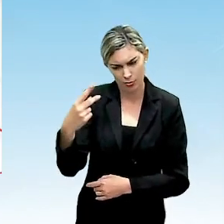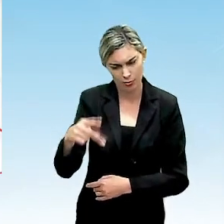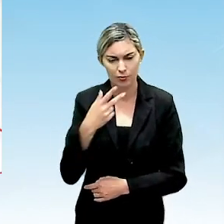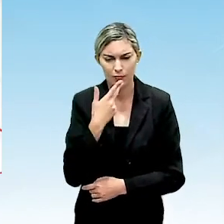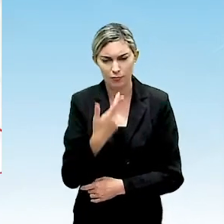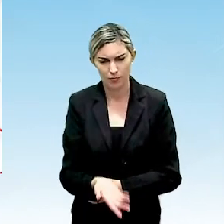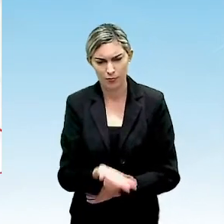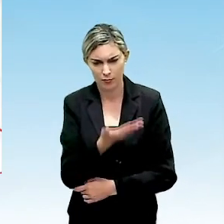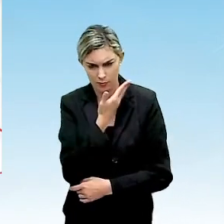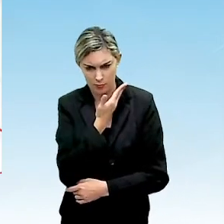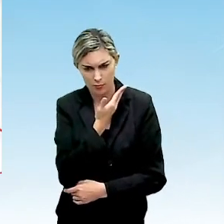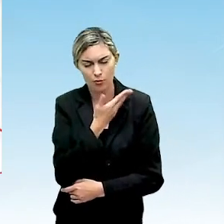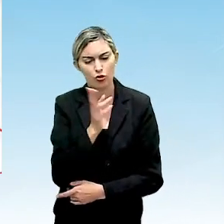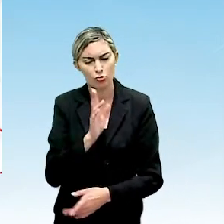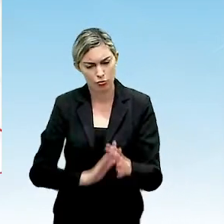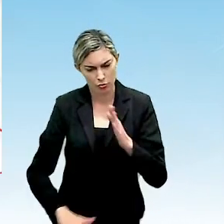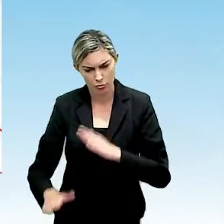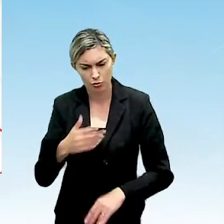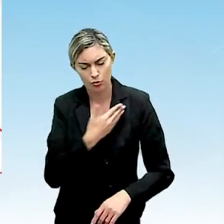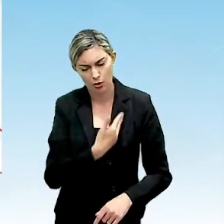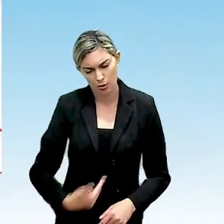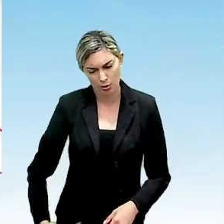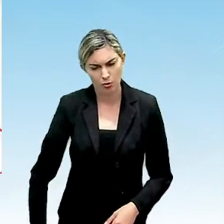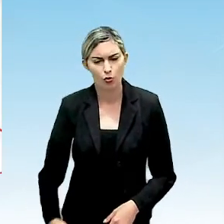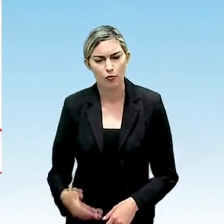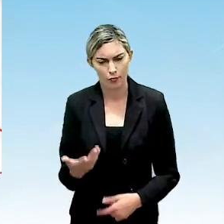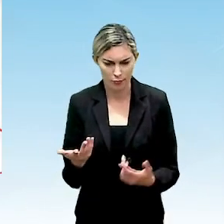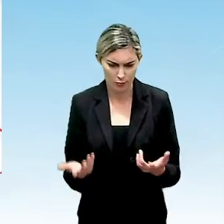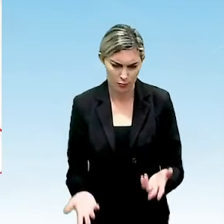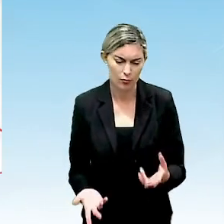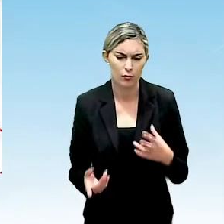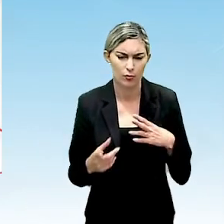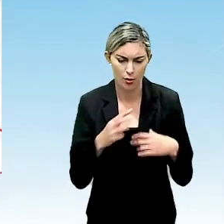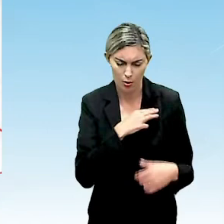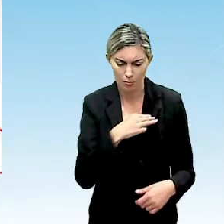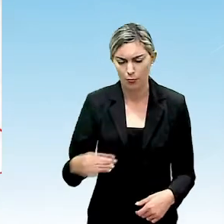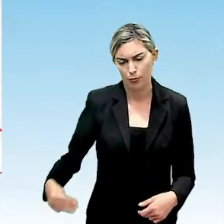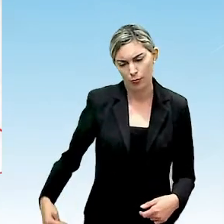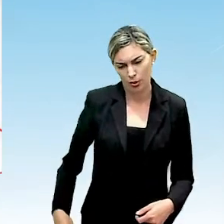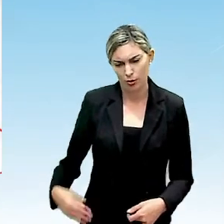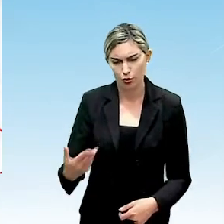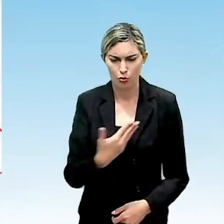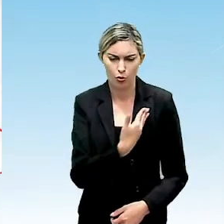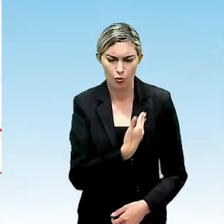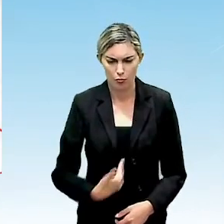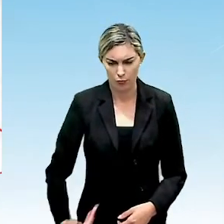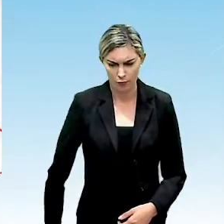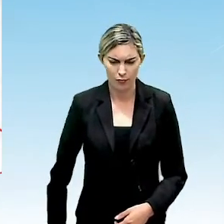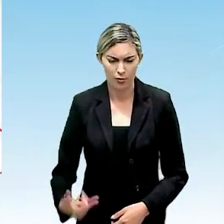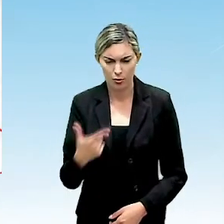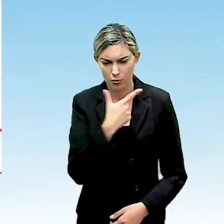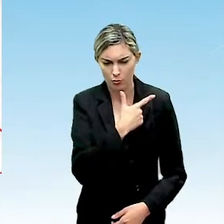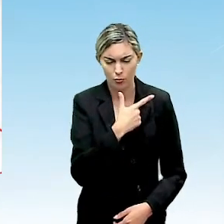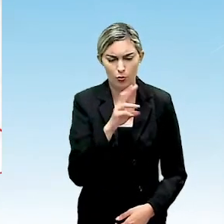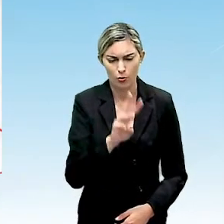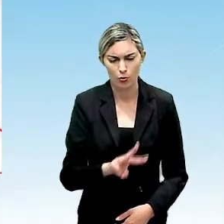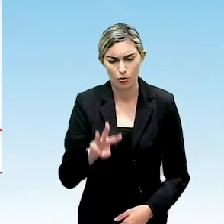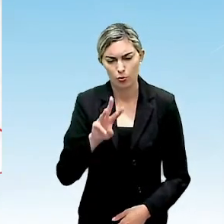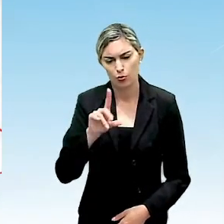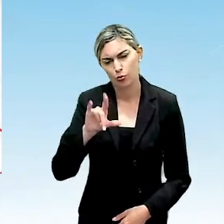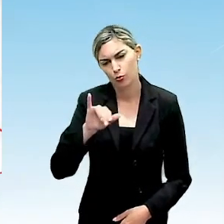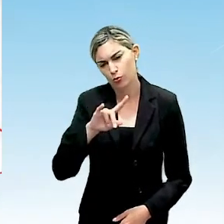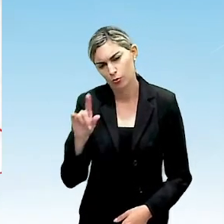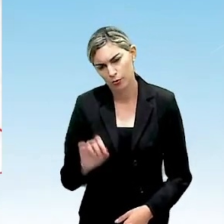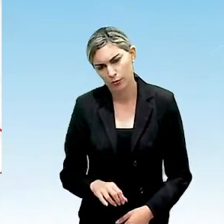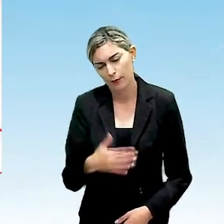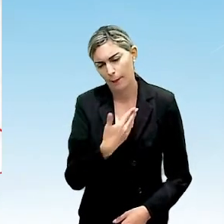para vocês aqui, já governava, já estava no poder de alguma maneira, né, como ministro no governo de Washington Luiz, enquanto ele governava.